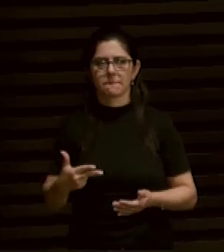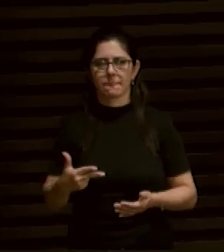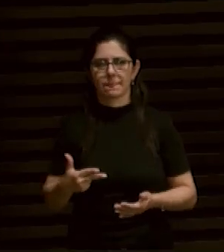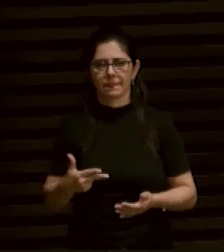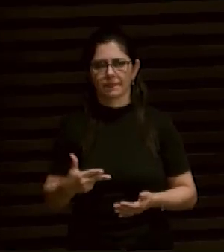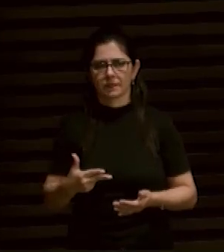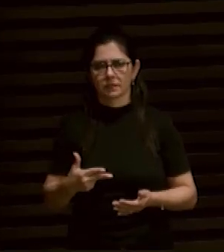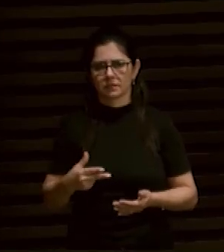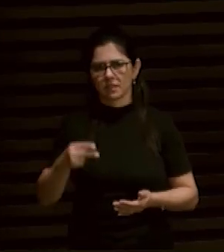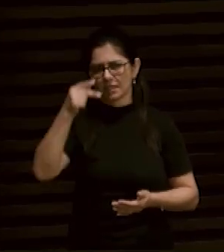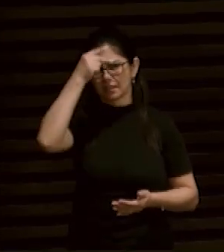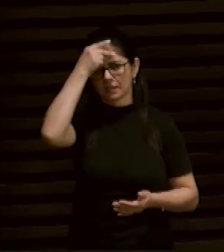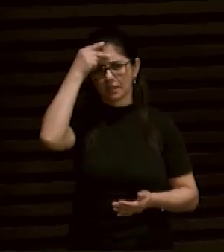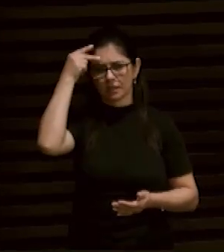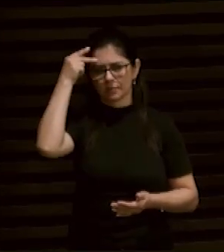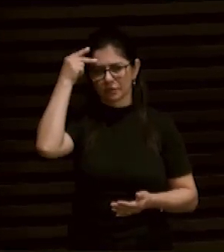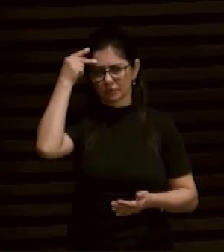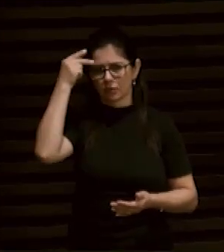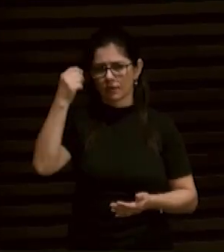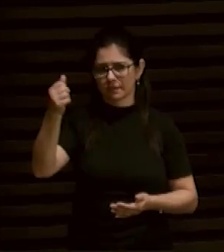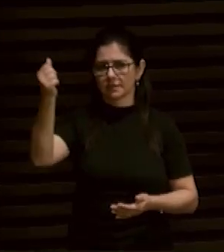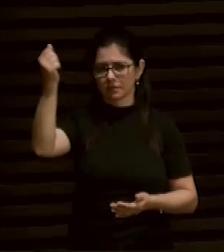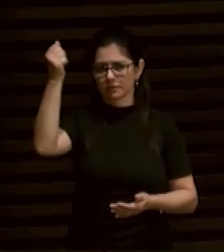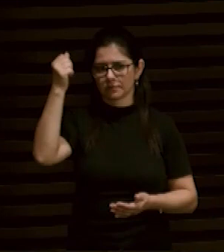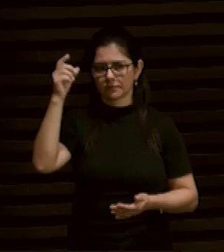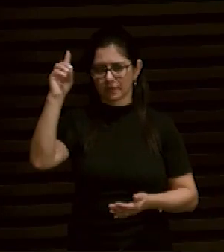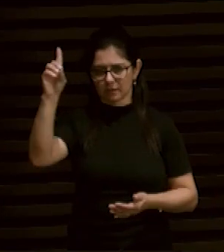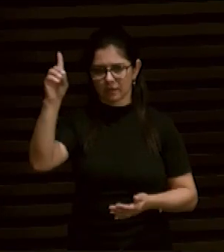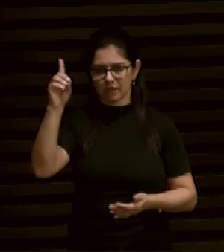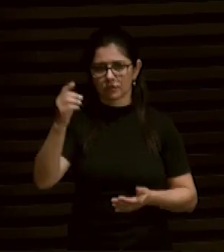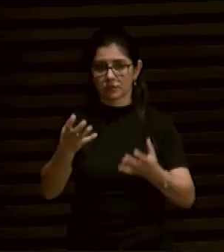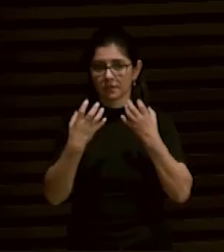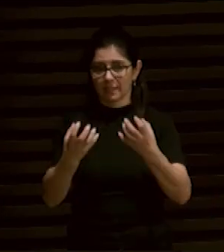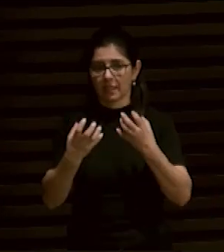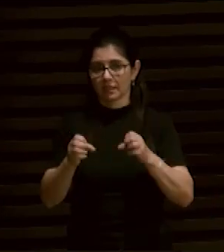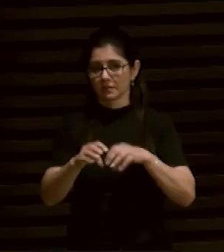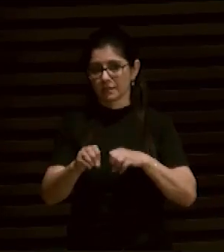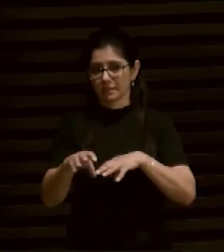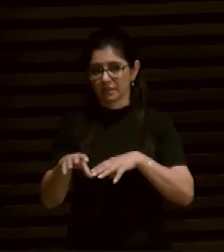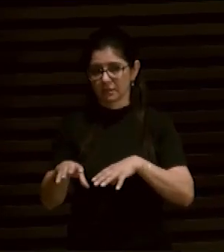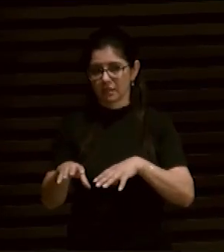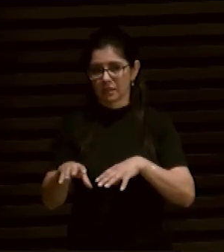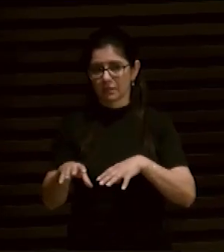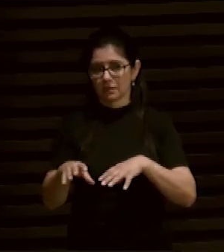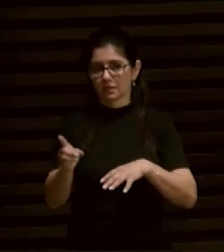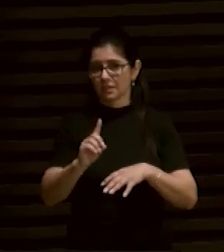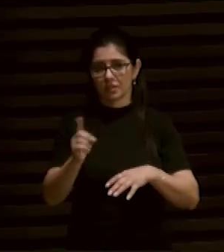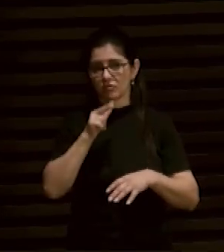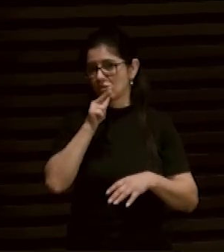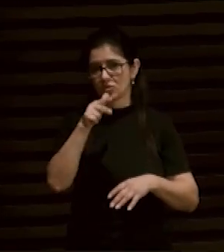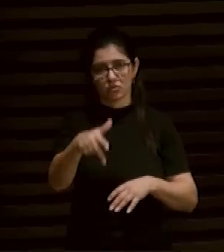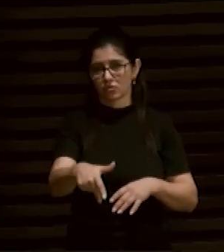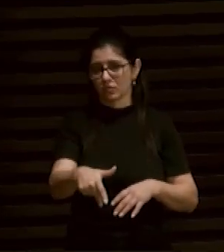que aqueles que Ele chama ao arrependimento sejam salvos. Deus quer nos ensinar, meus irmãos, que não foi Jonas, não